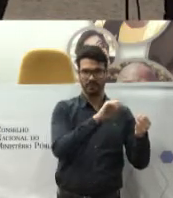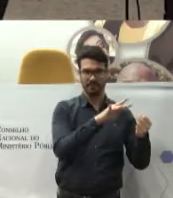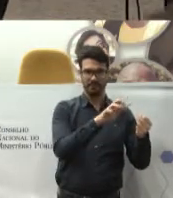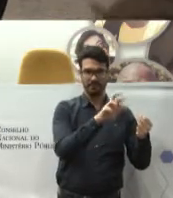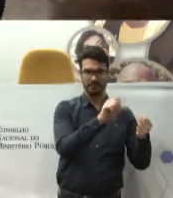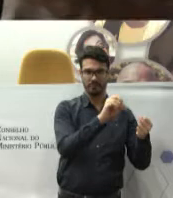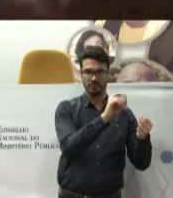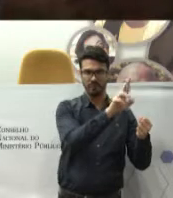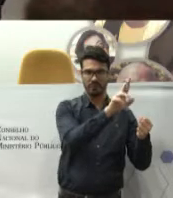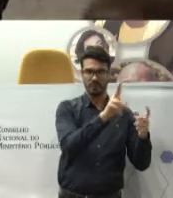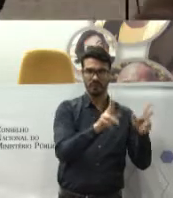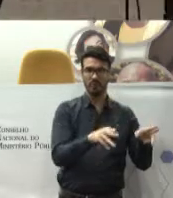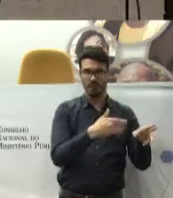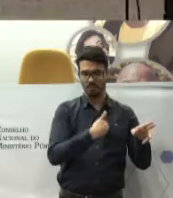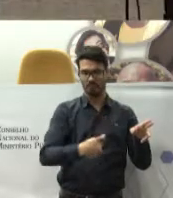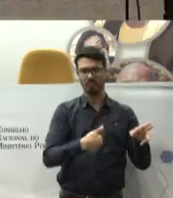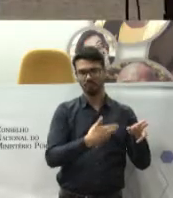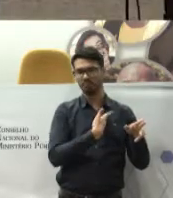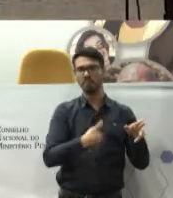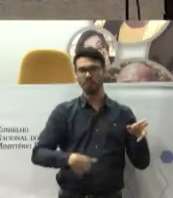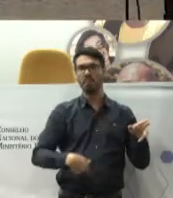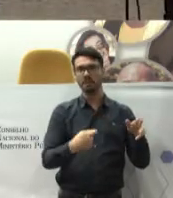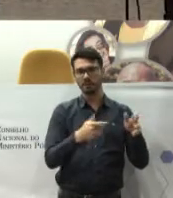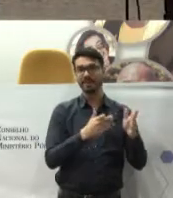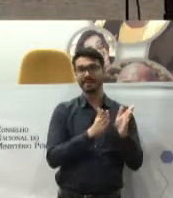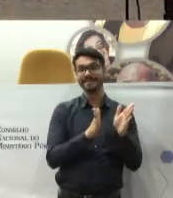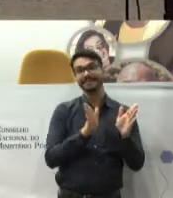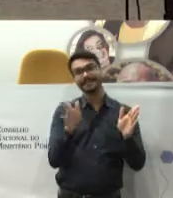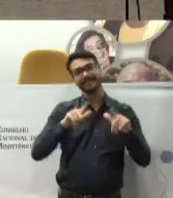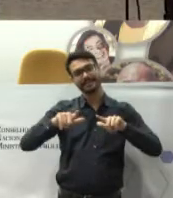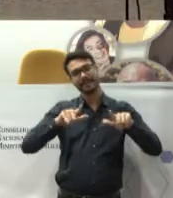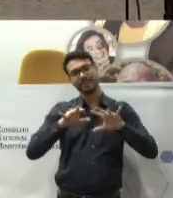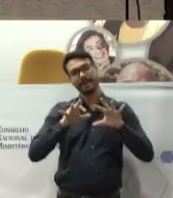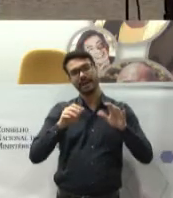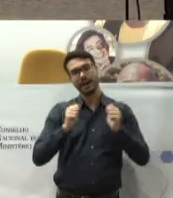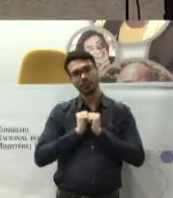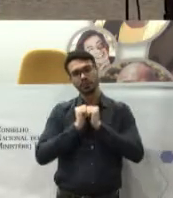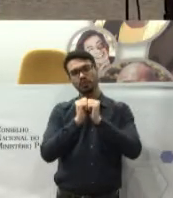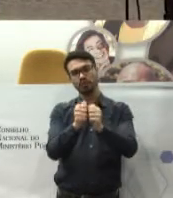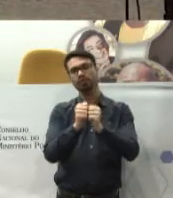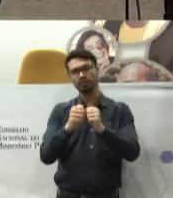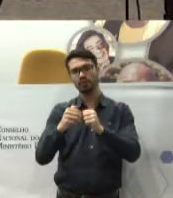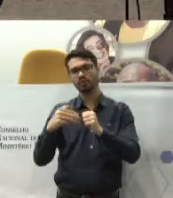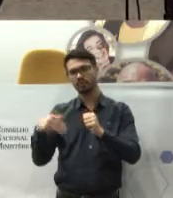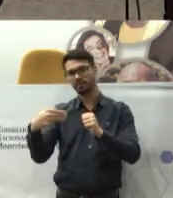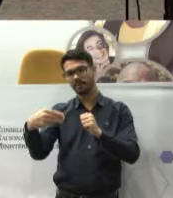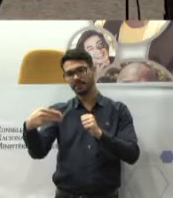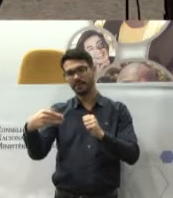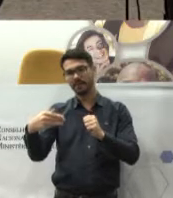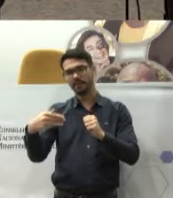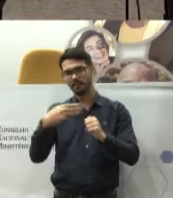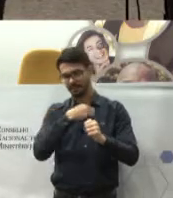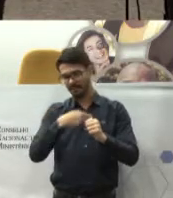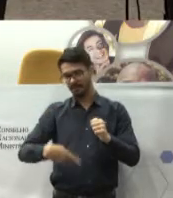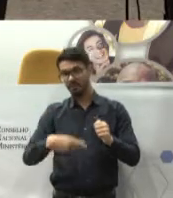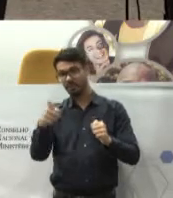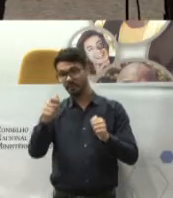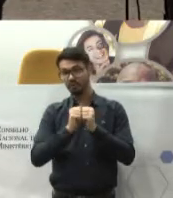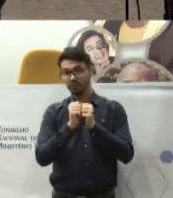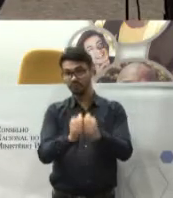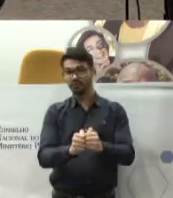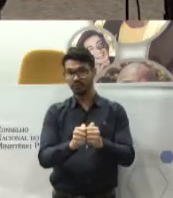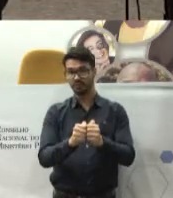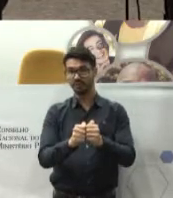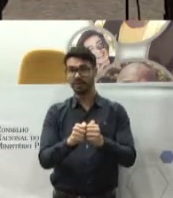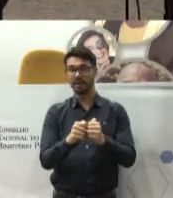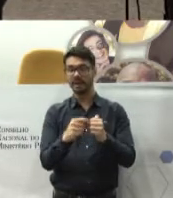nós, pode e deve ser aliada do Ministério Público nas questões assistenciais em saúde. Eu não tenho que entender,